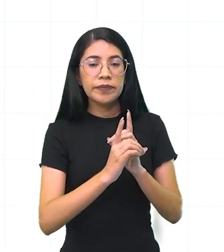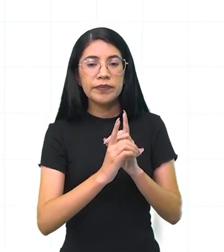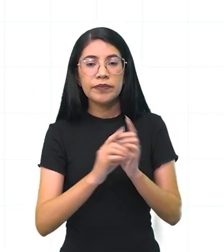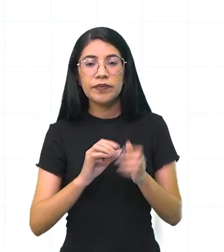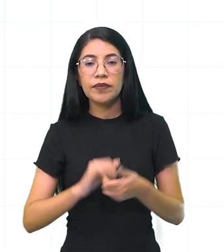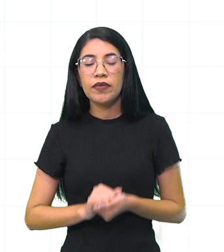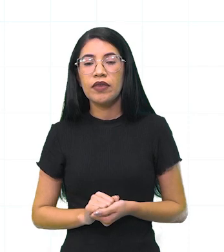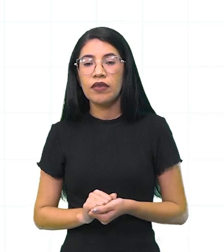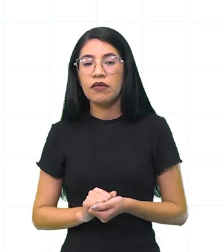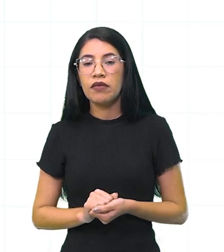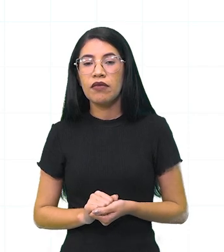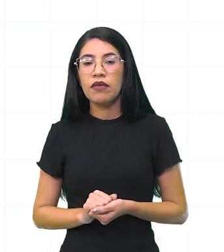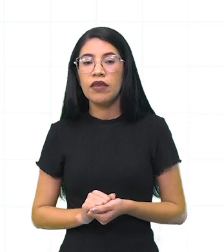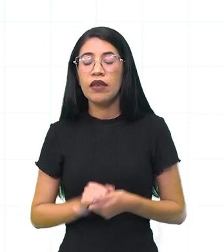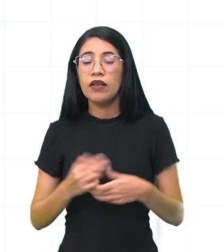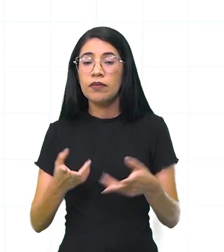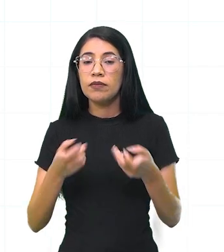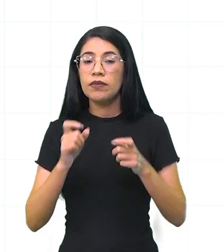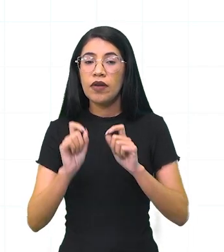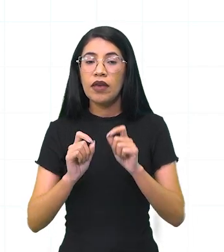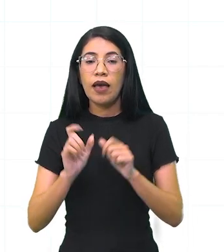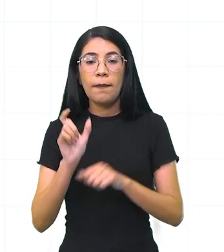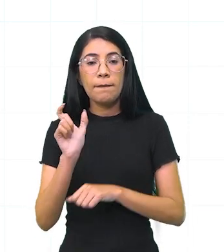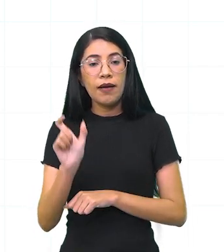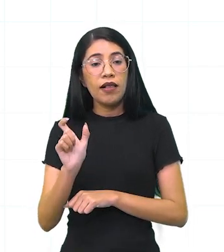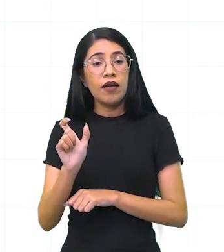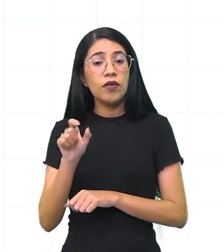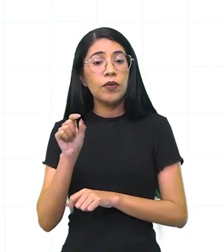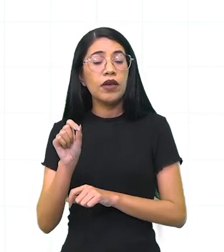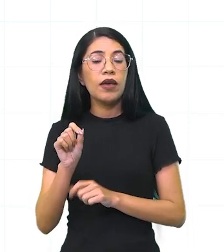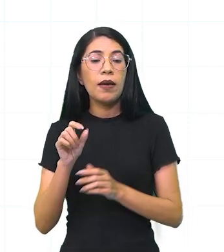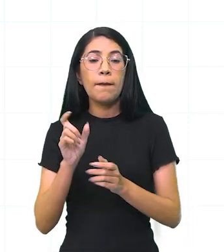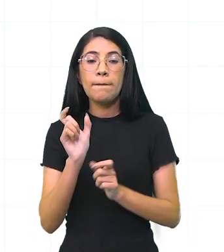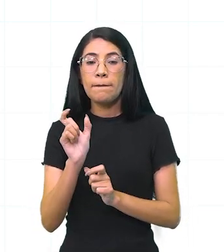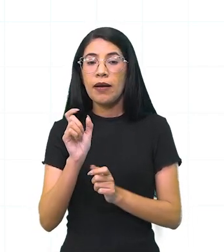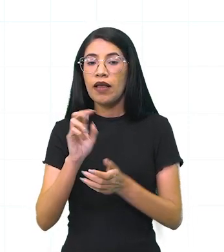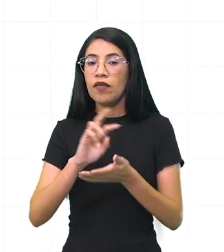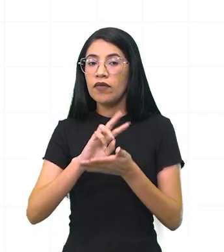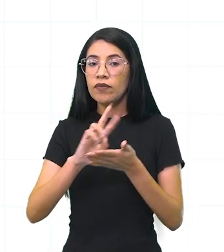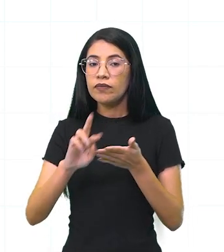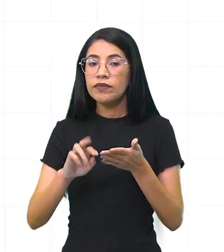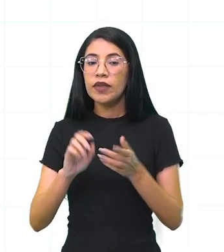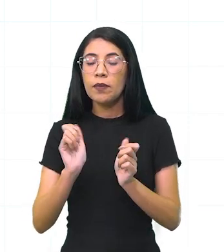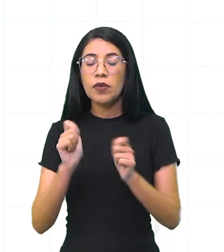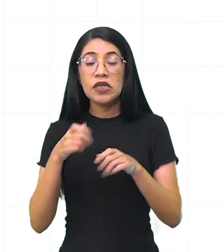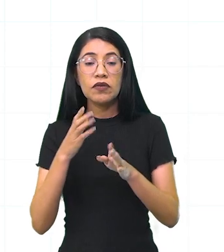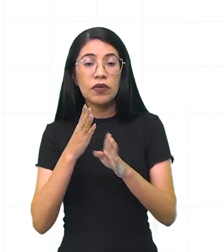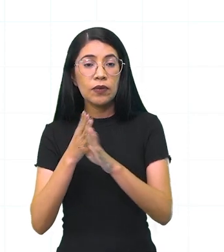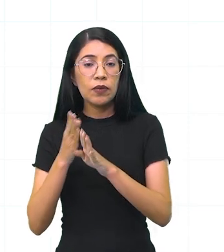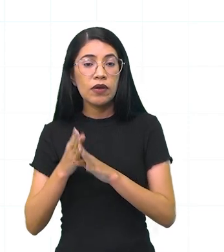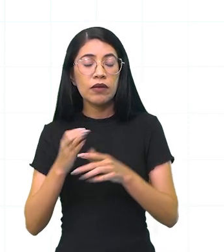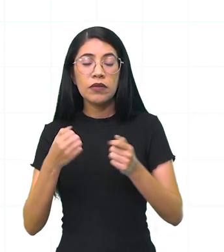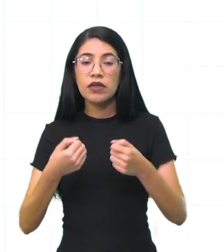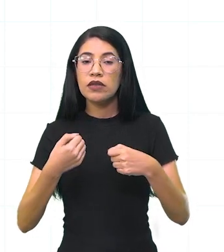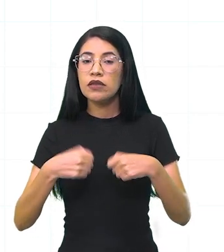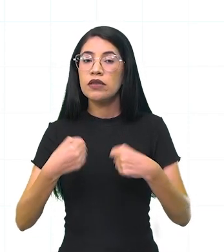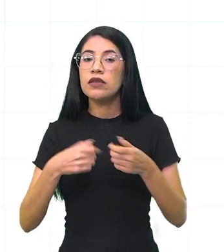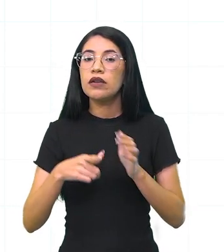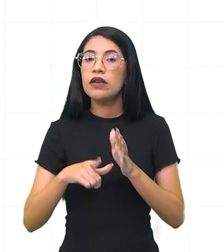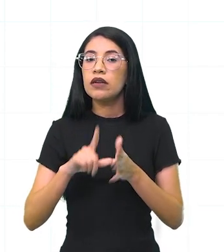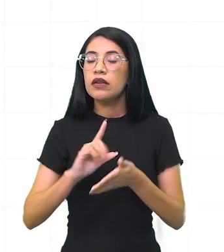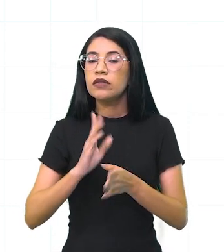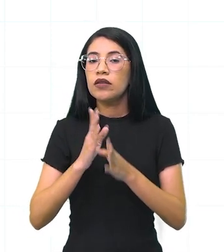Vejam que aqui, ó, a pergunta é palavras, então é mais de uma. Para eu encontrar essas palavras, eu tenho que encontrar o que